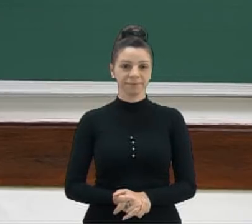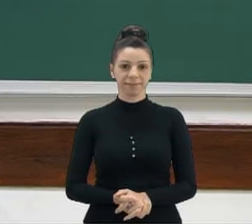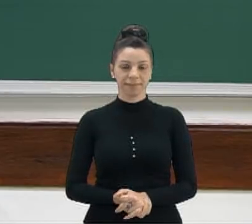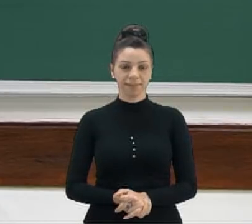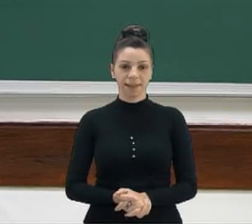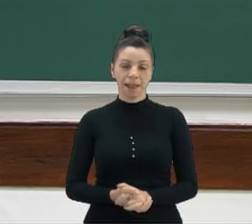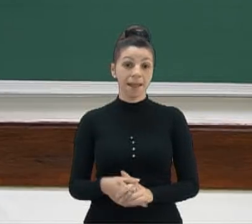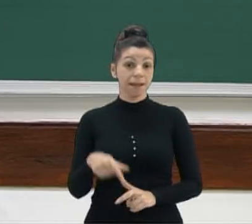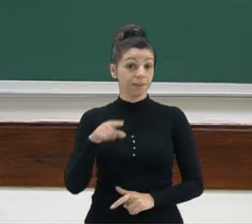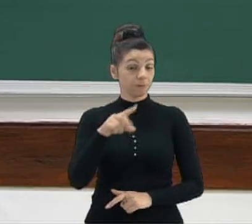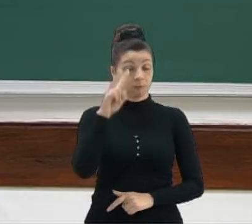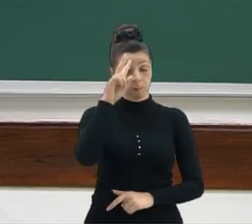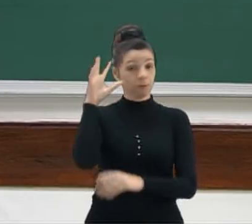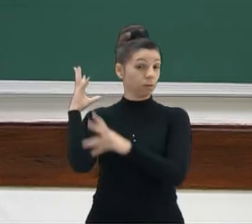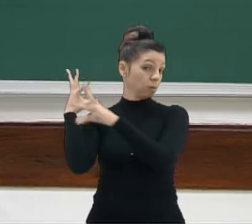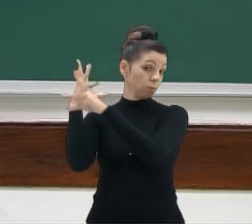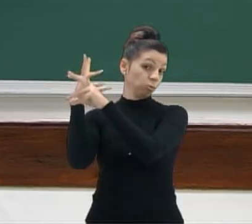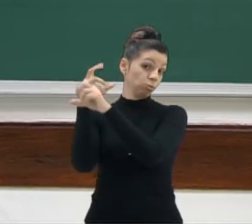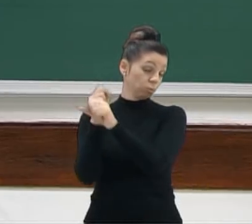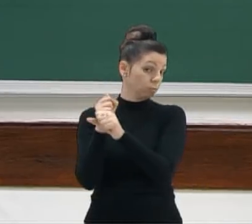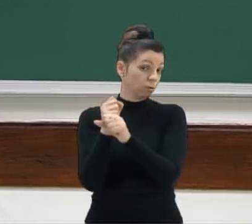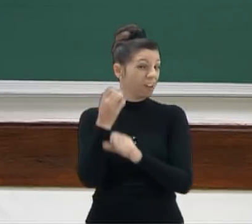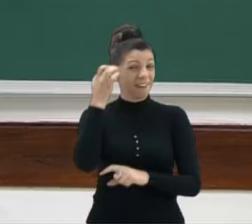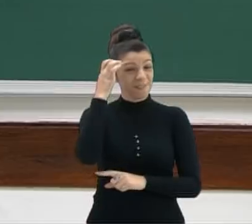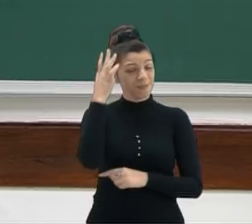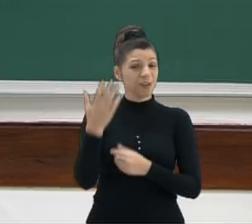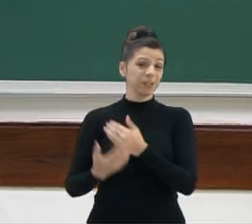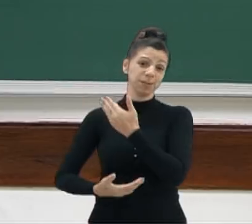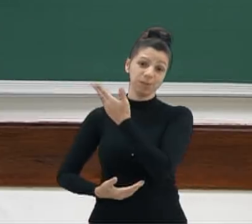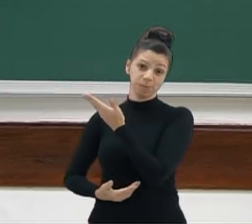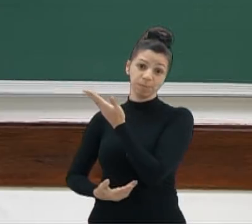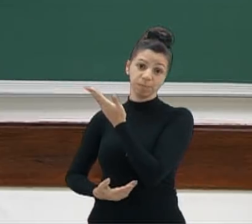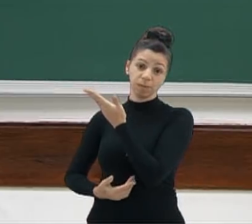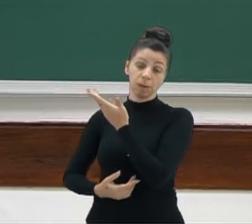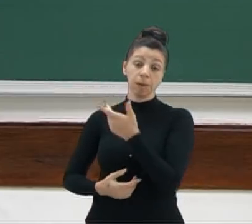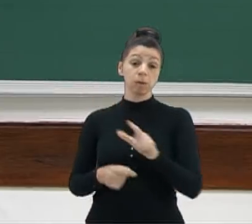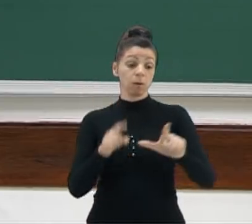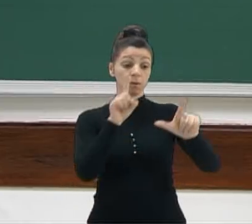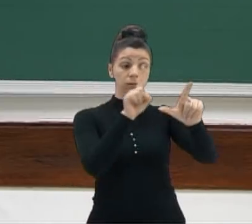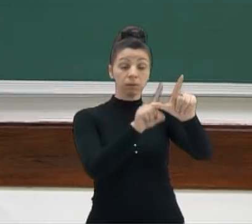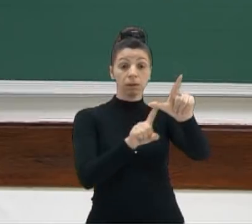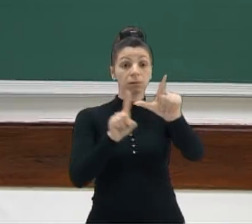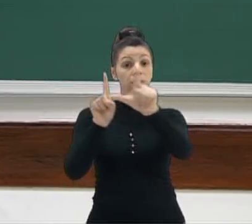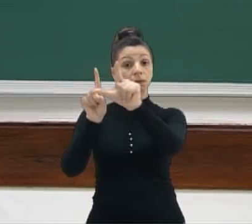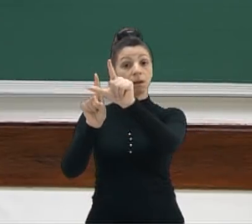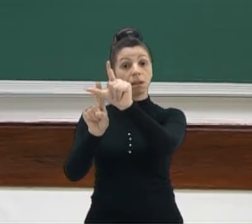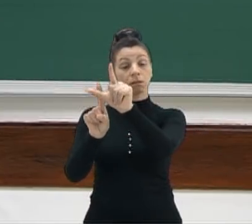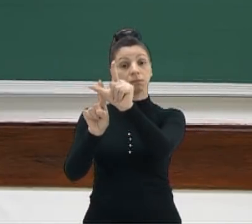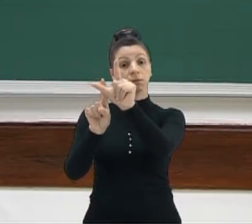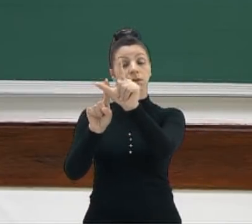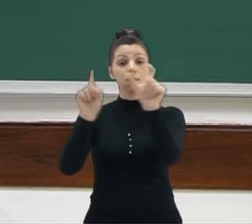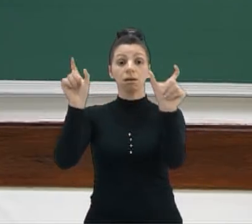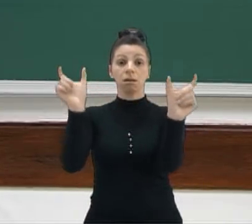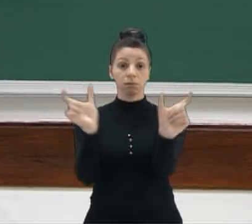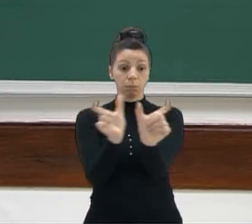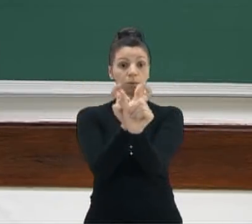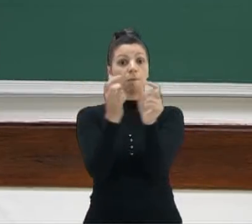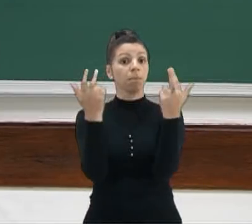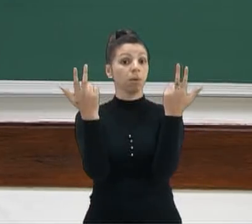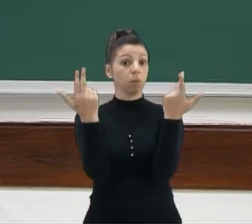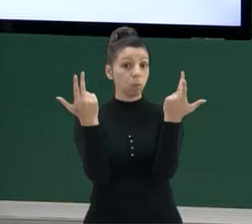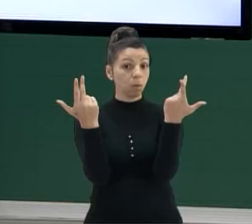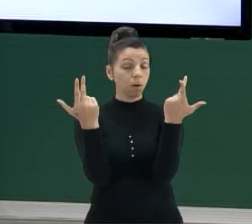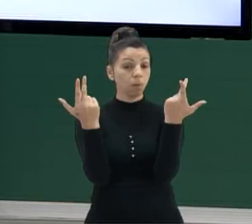Se você me acompanhou, já sabe que é fácil. Só verificar se as letras são iguais nos monômios e trabalhar a parte